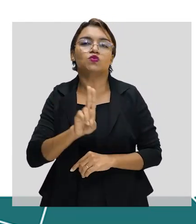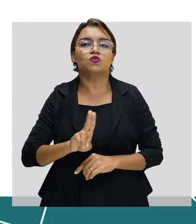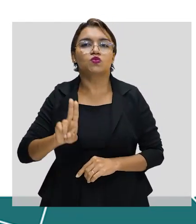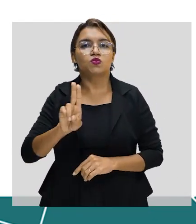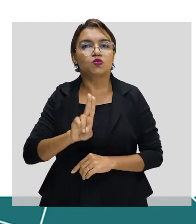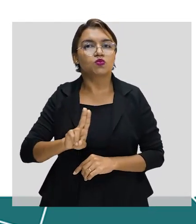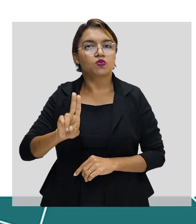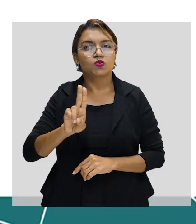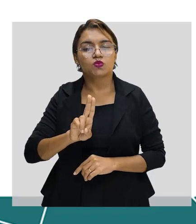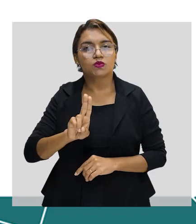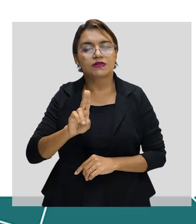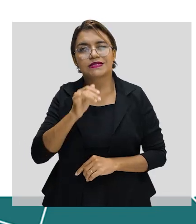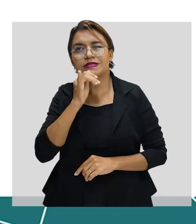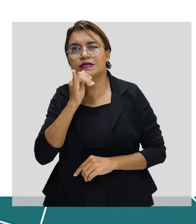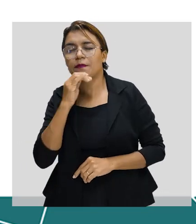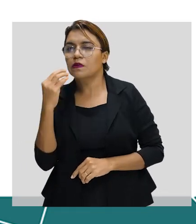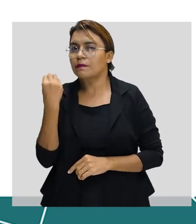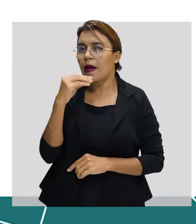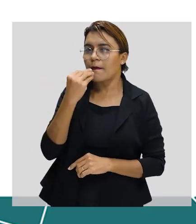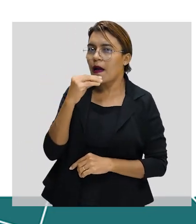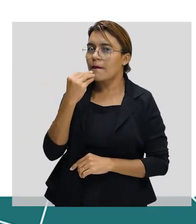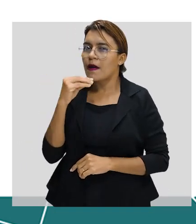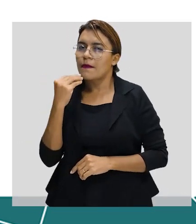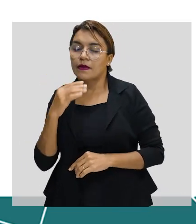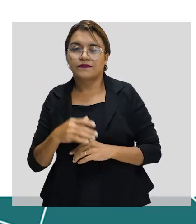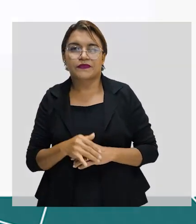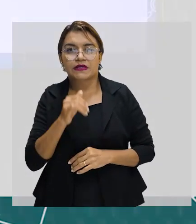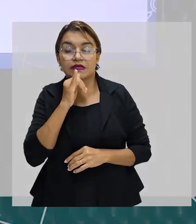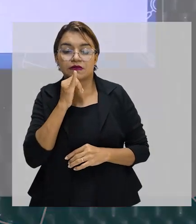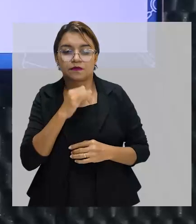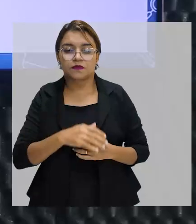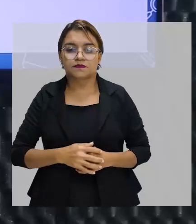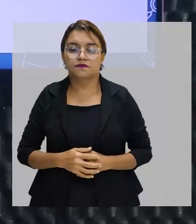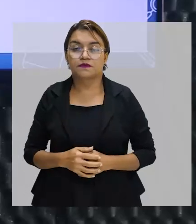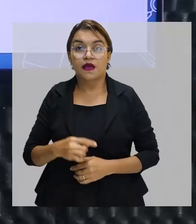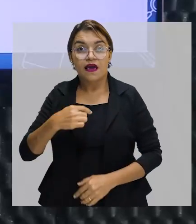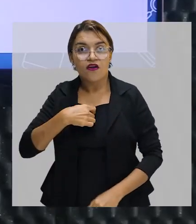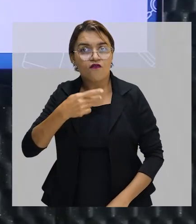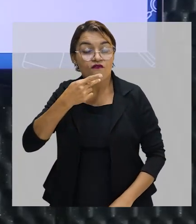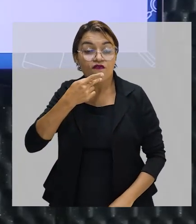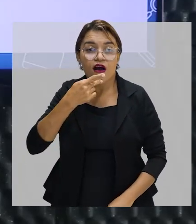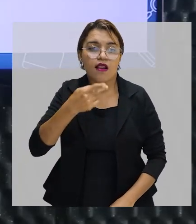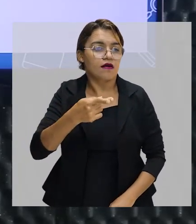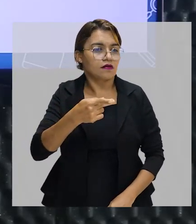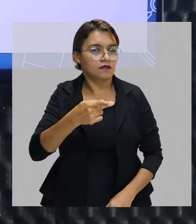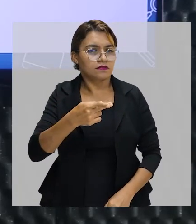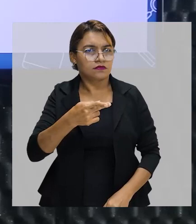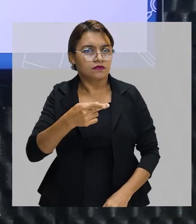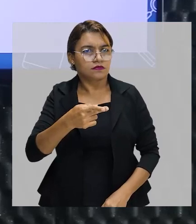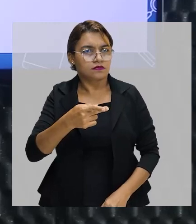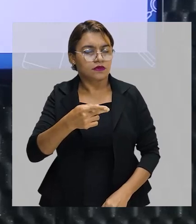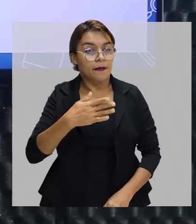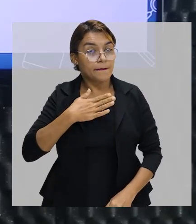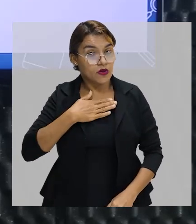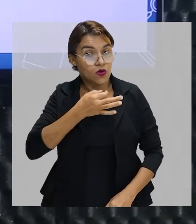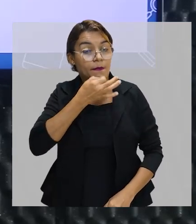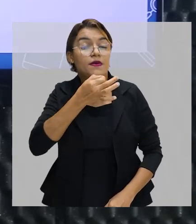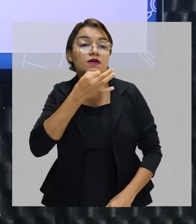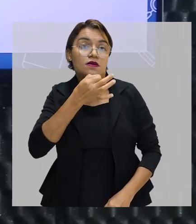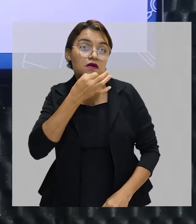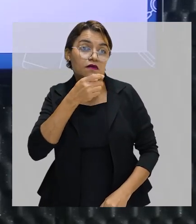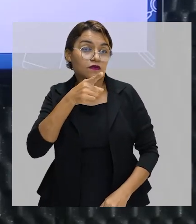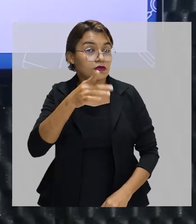artifícios de convencimento. Eu estou dizendo assim. Eu não estou querendo te convencer. Minha posição é